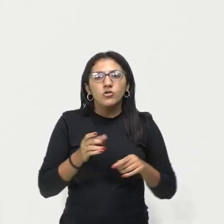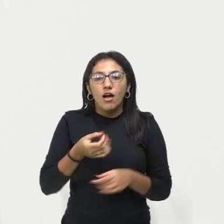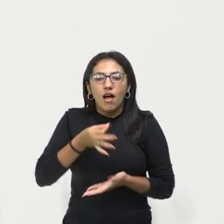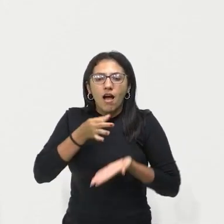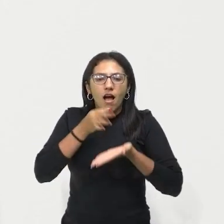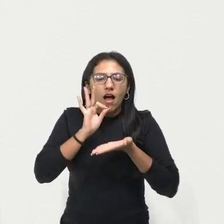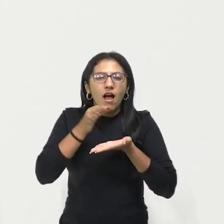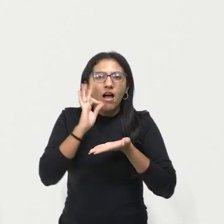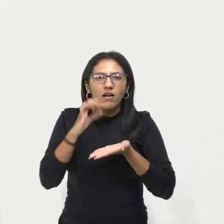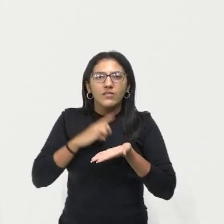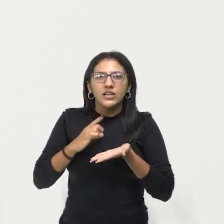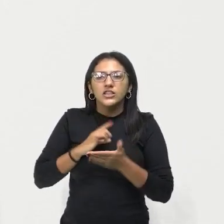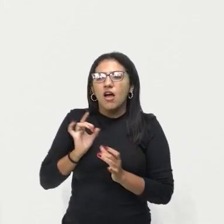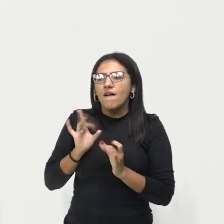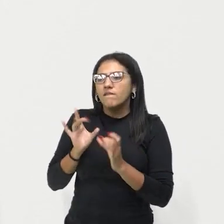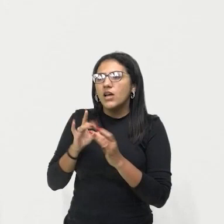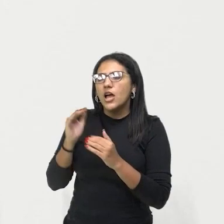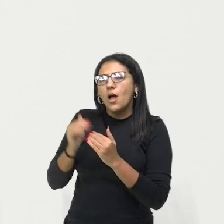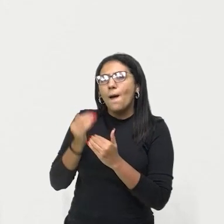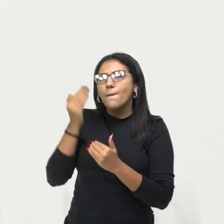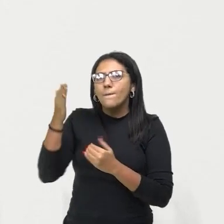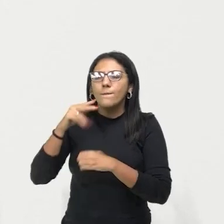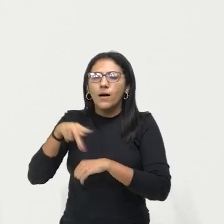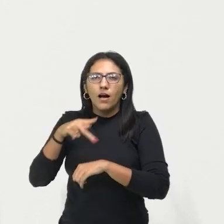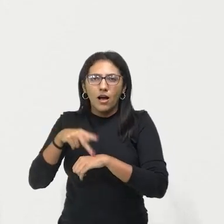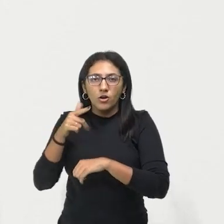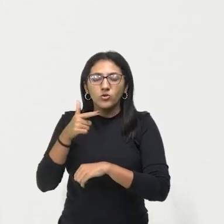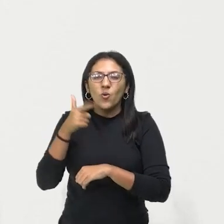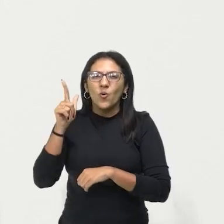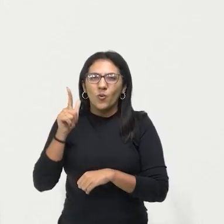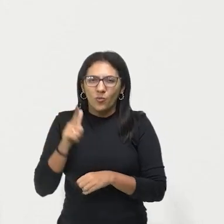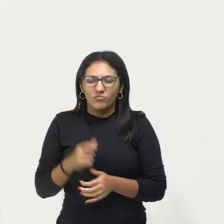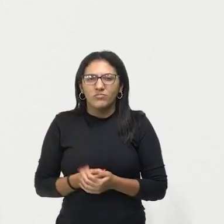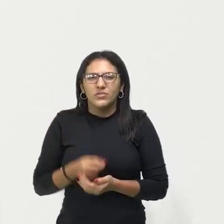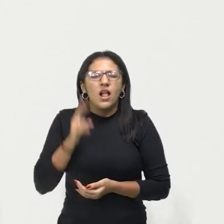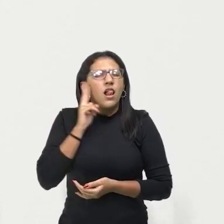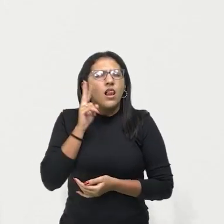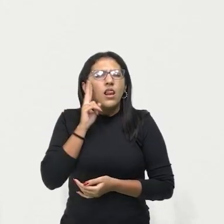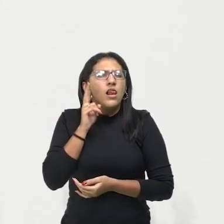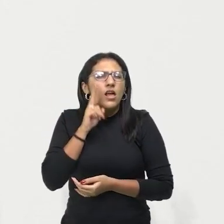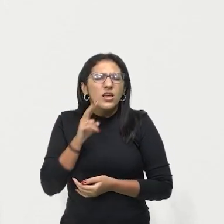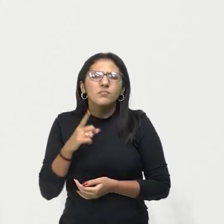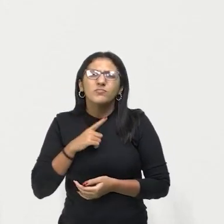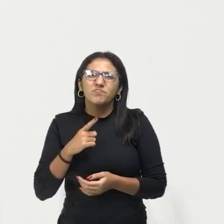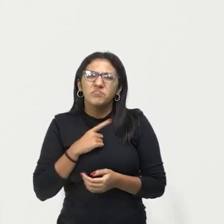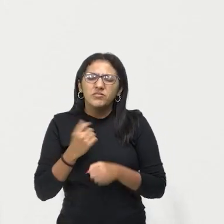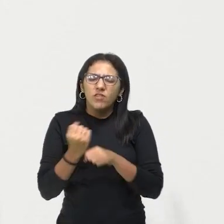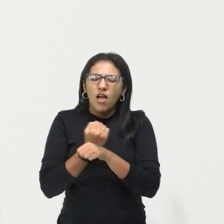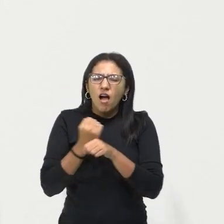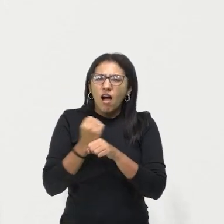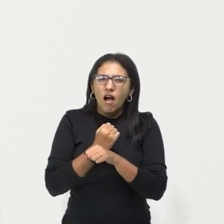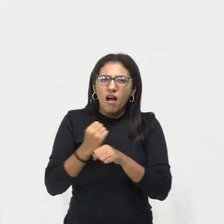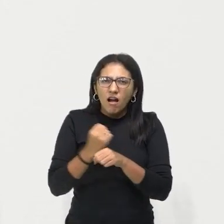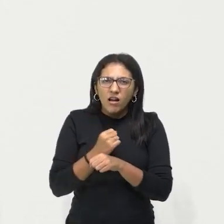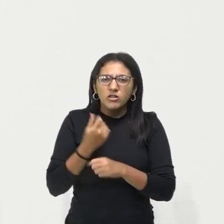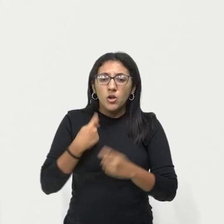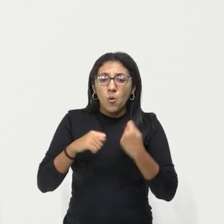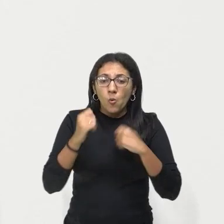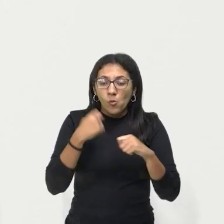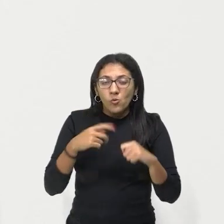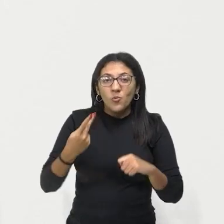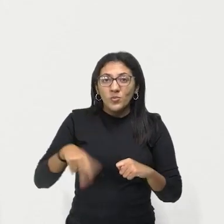exportação ainda para o mercado internacional. Lembra que durante muito tempo a nossa economia, o café